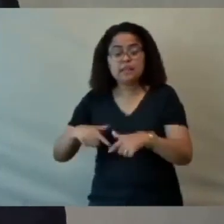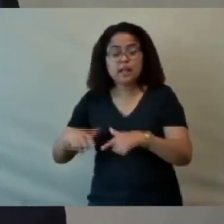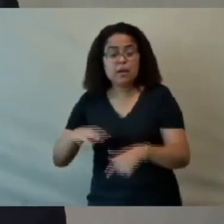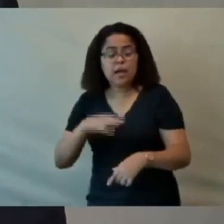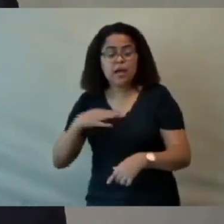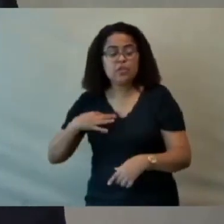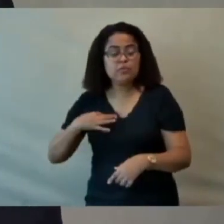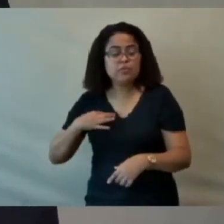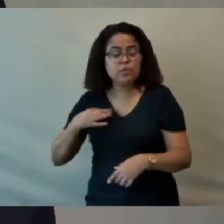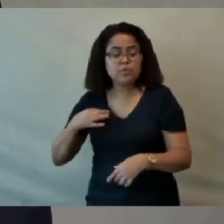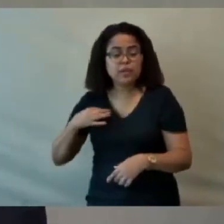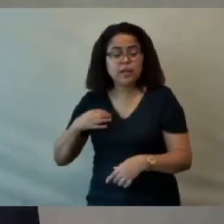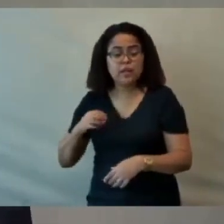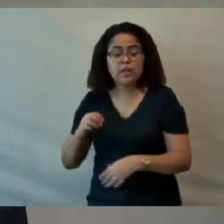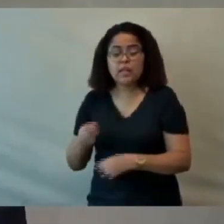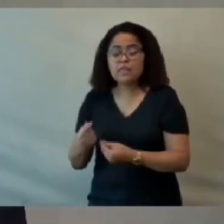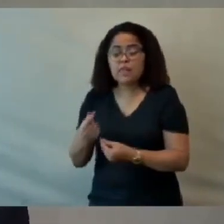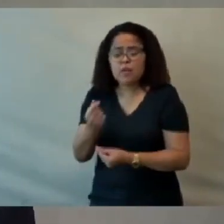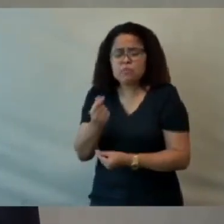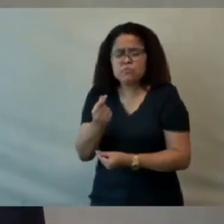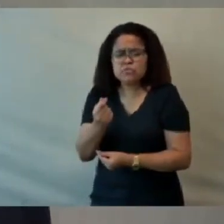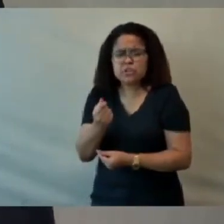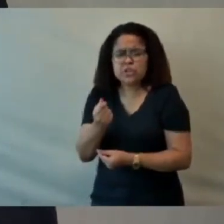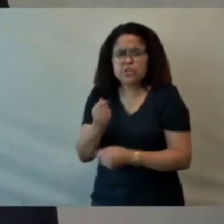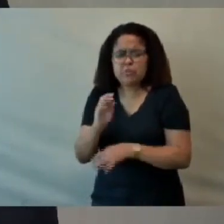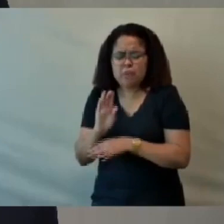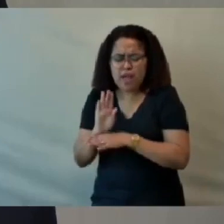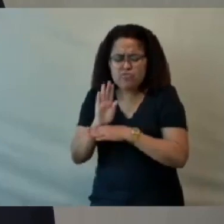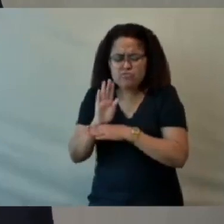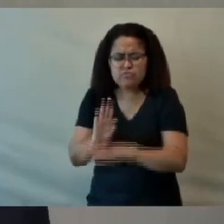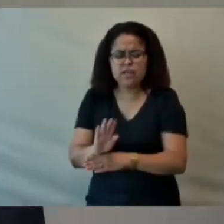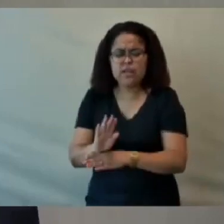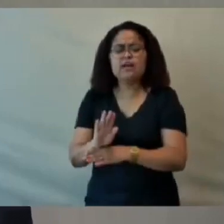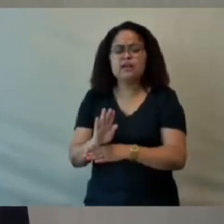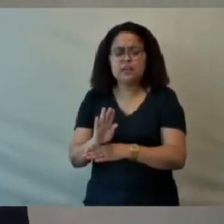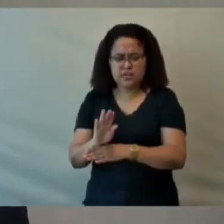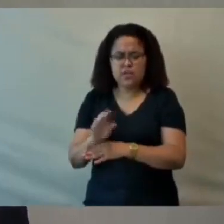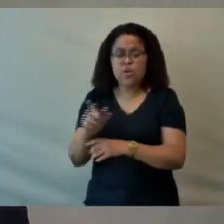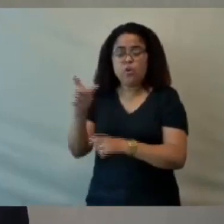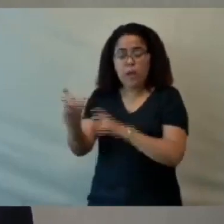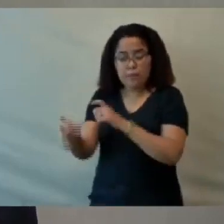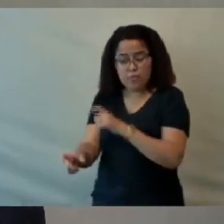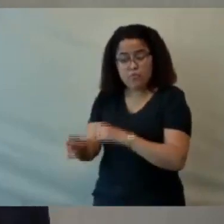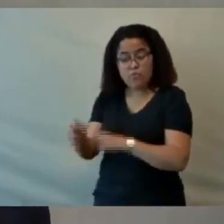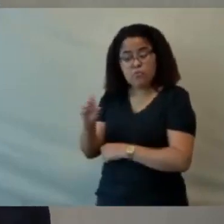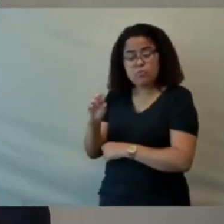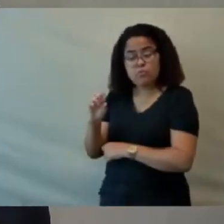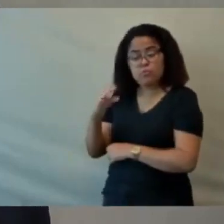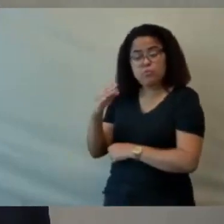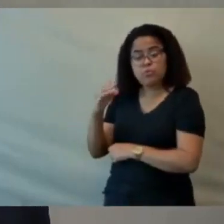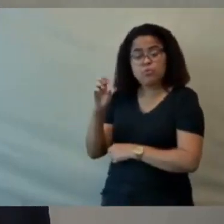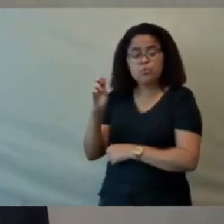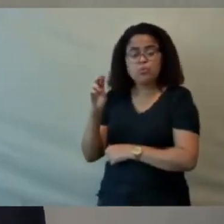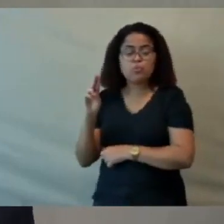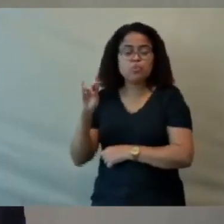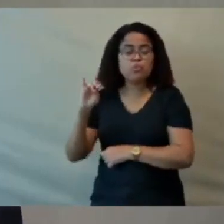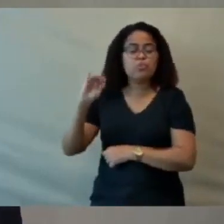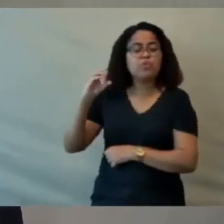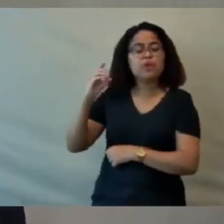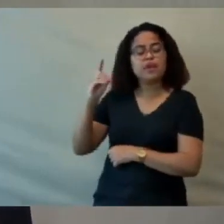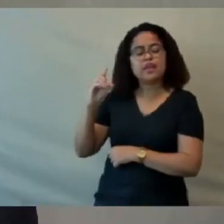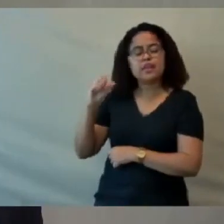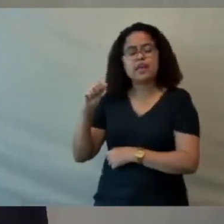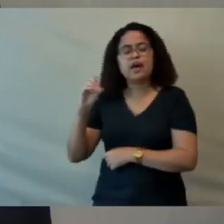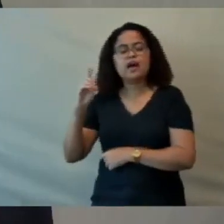porque a gente sabe que tem muita família que não tem condições de pagar mesmo como tem família que tem condições mas tem outras que não tem